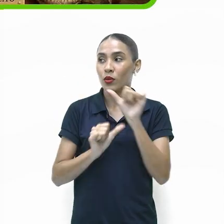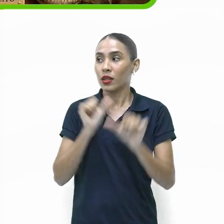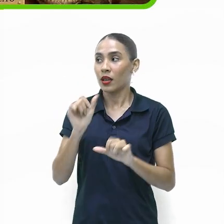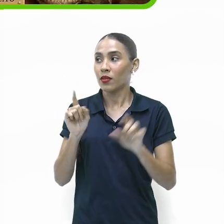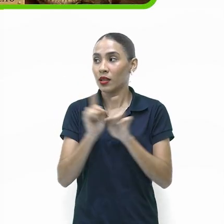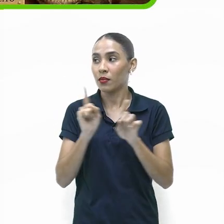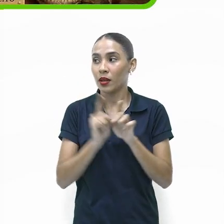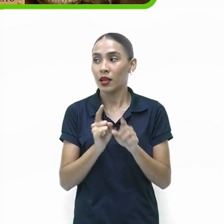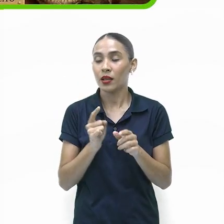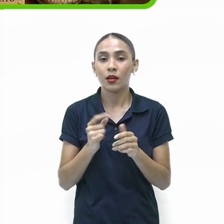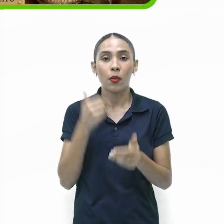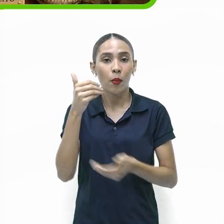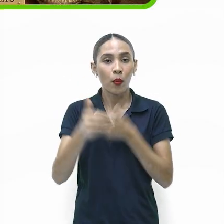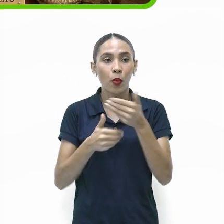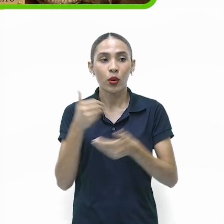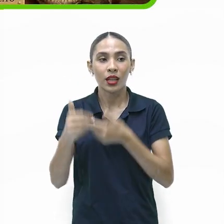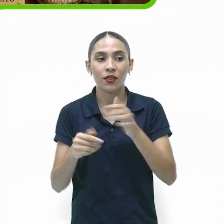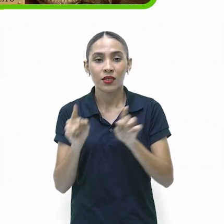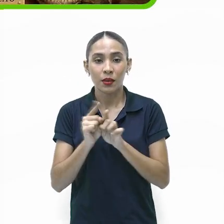espécies mudavam,